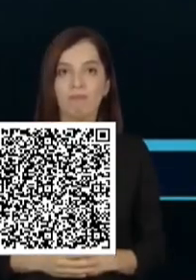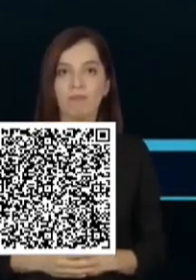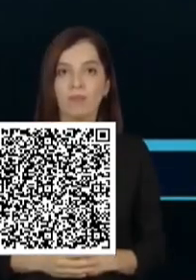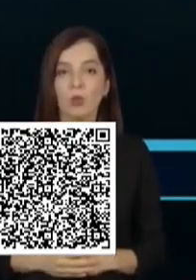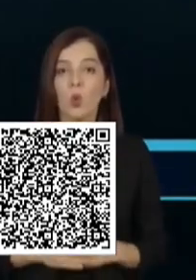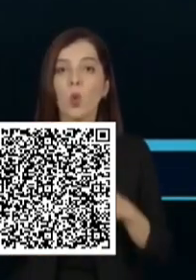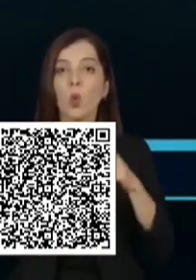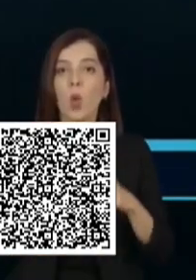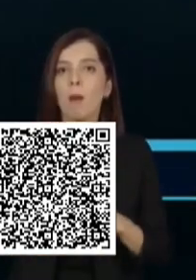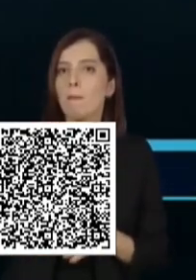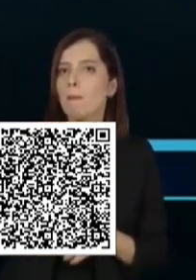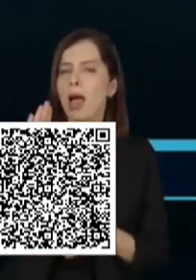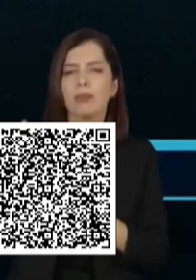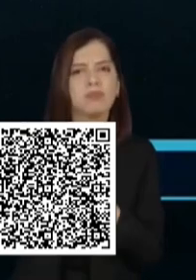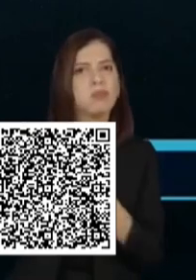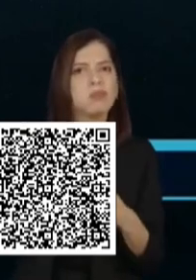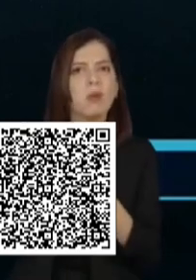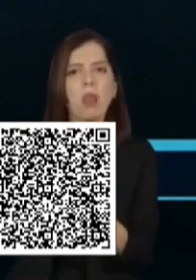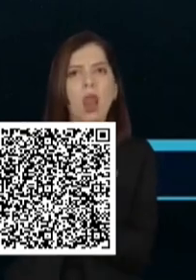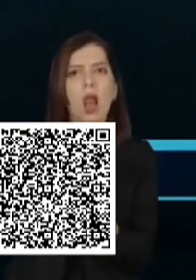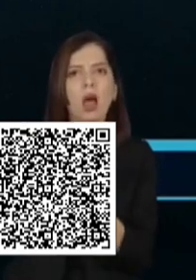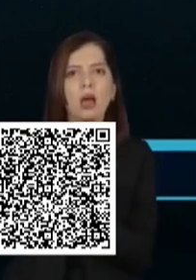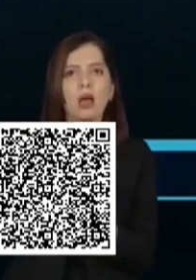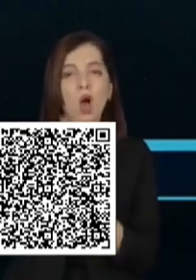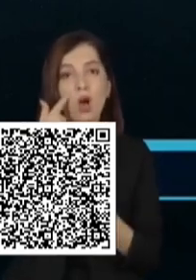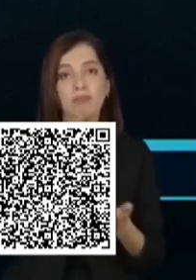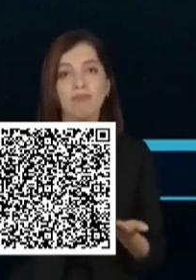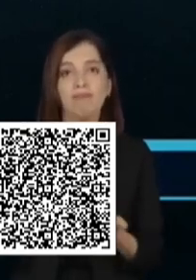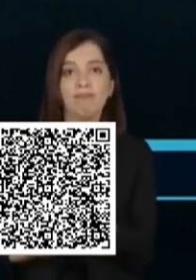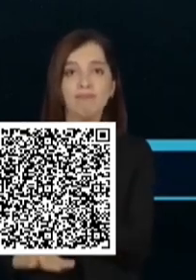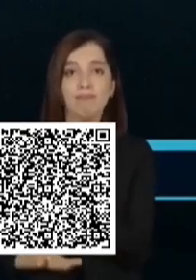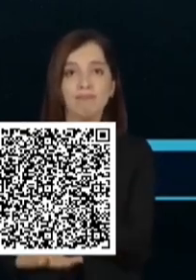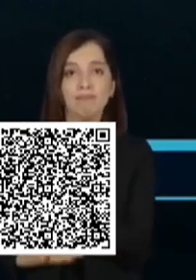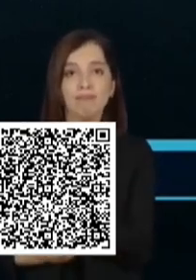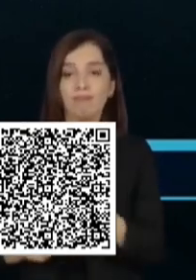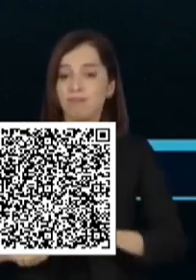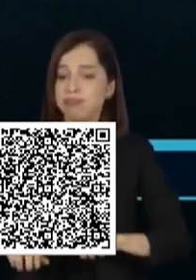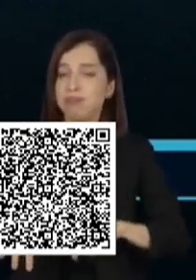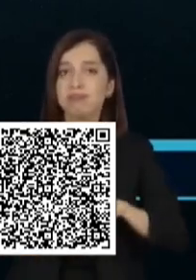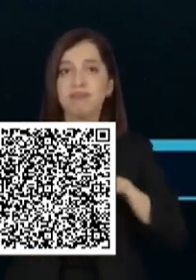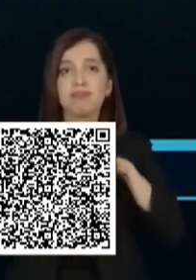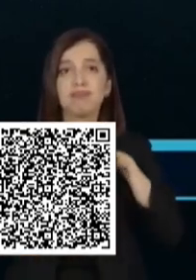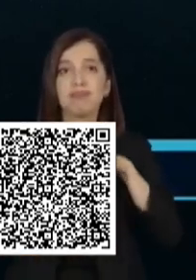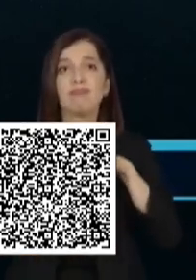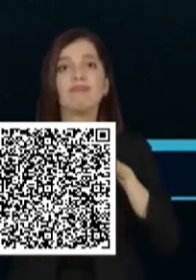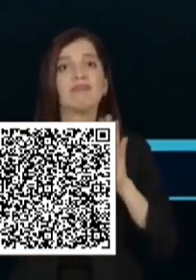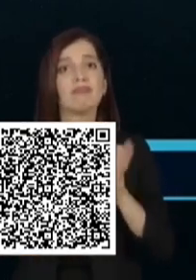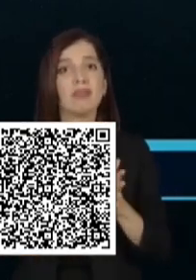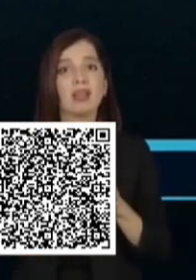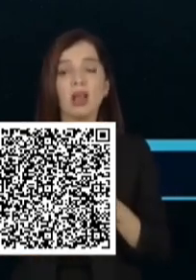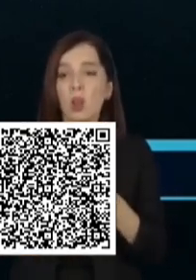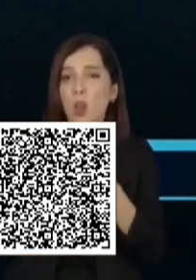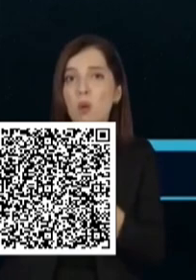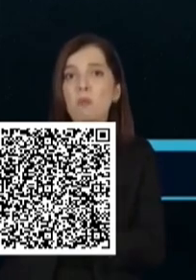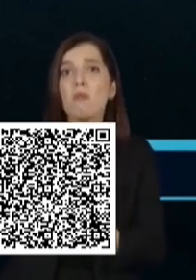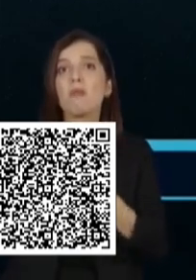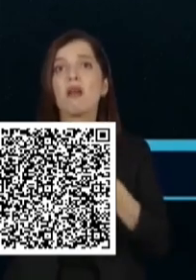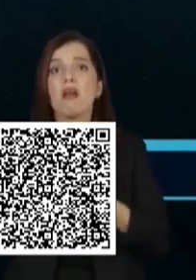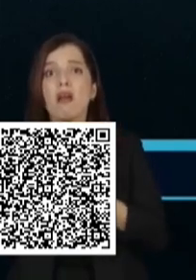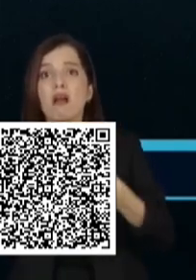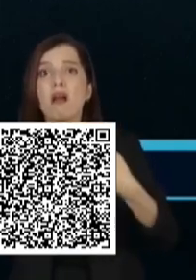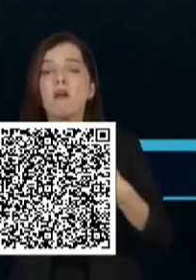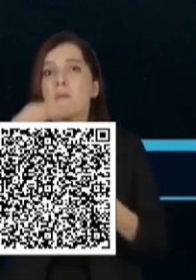agropecuária por conta da questão do desabastecimento ele diz ainda que aá necessidade de medidas